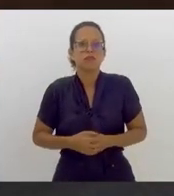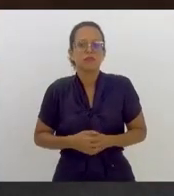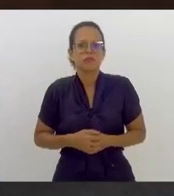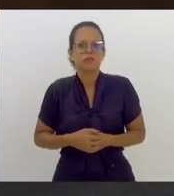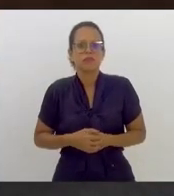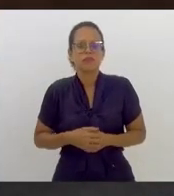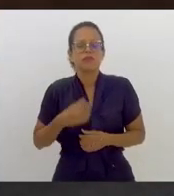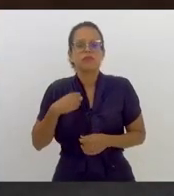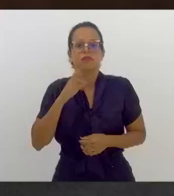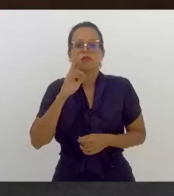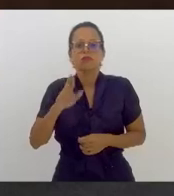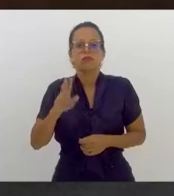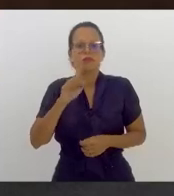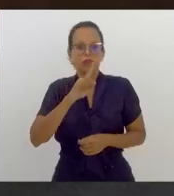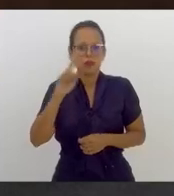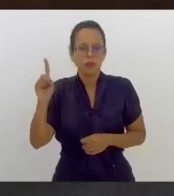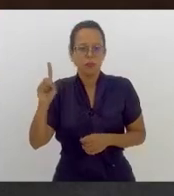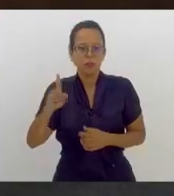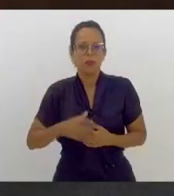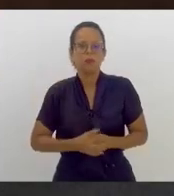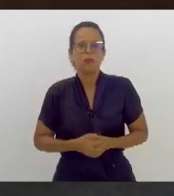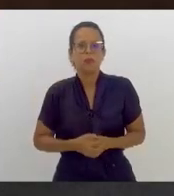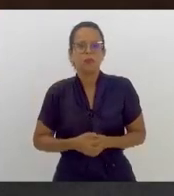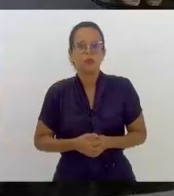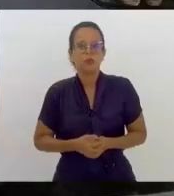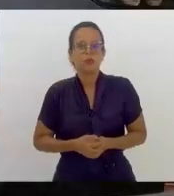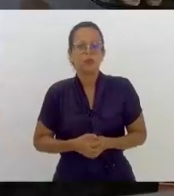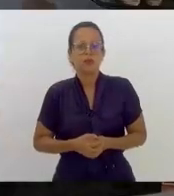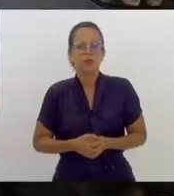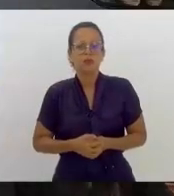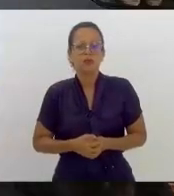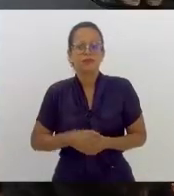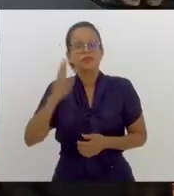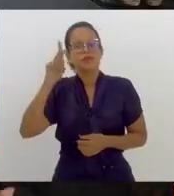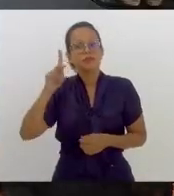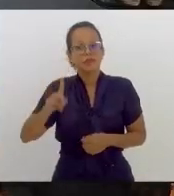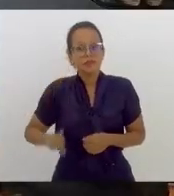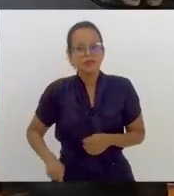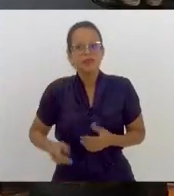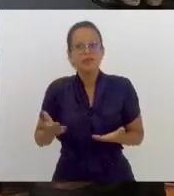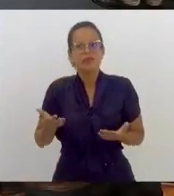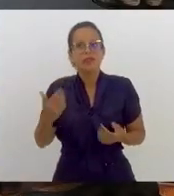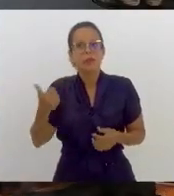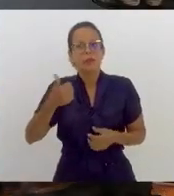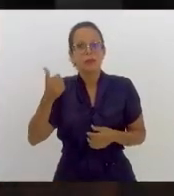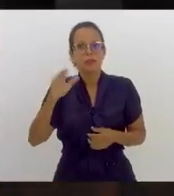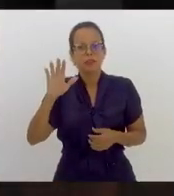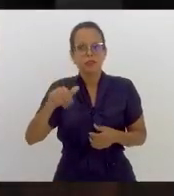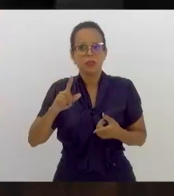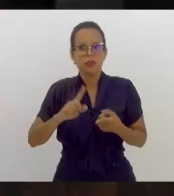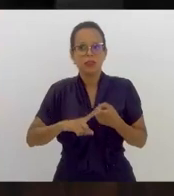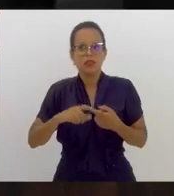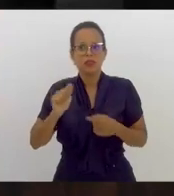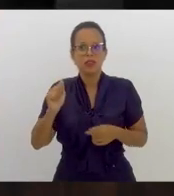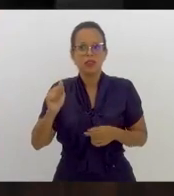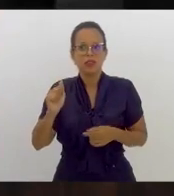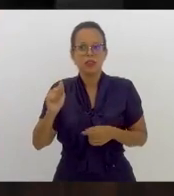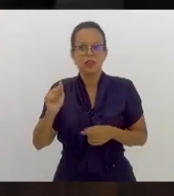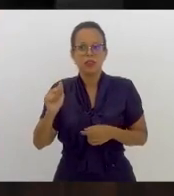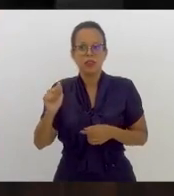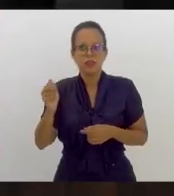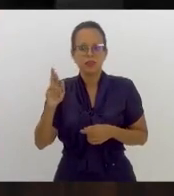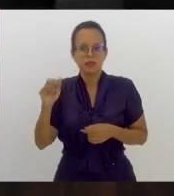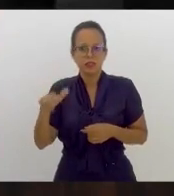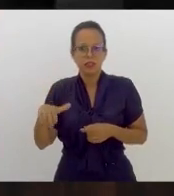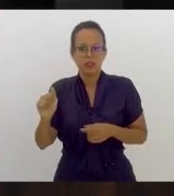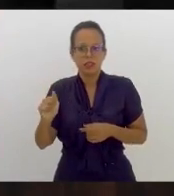Pela liderança do governo, voto é não, senhor presidente. Presidência vai fazer a primeira chamada. Adriana Baltazar,